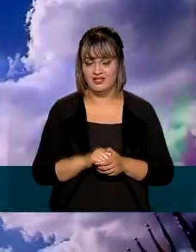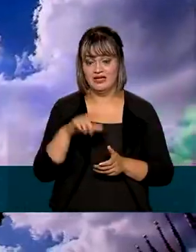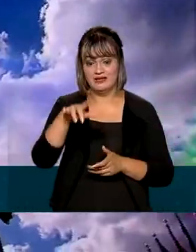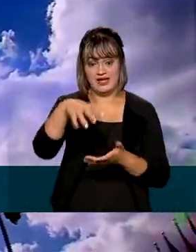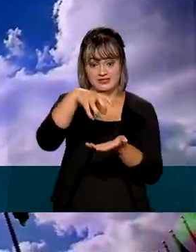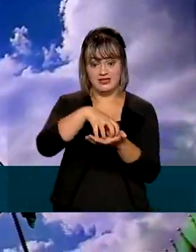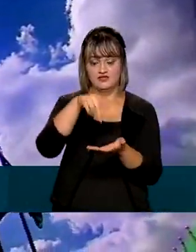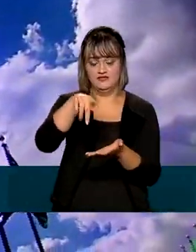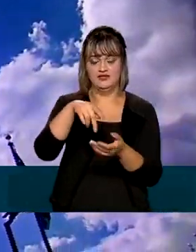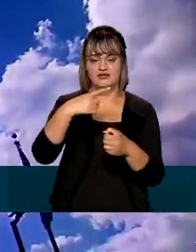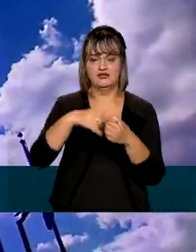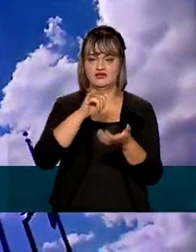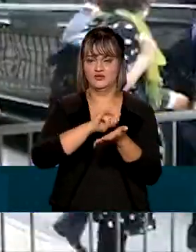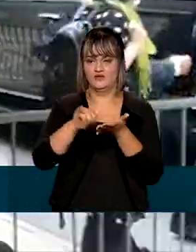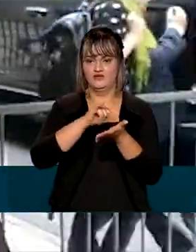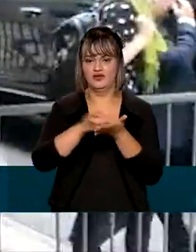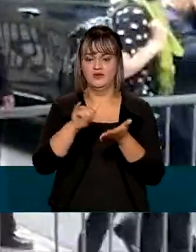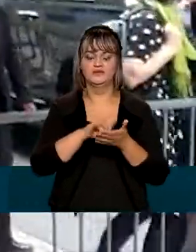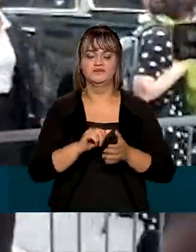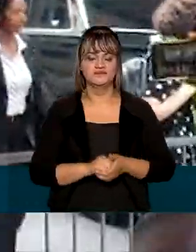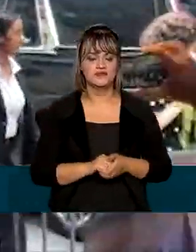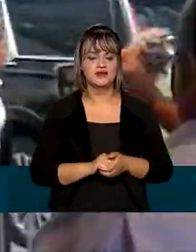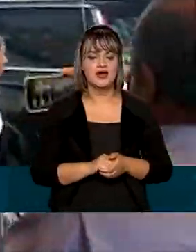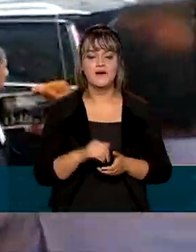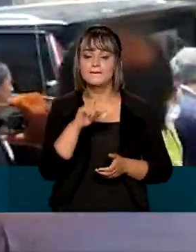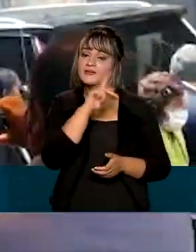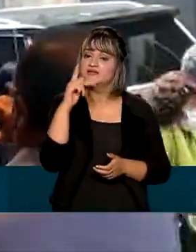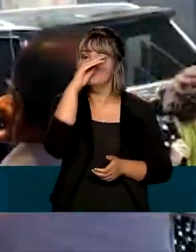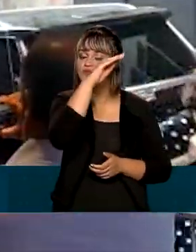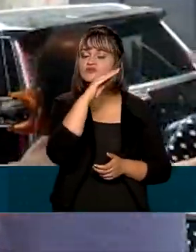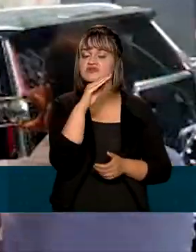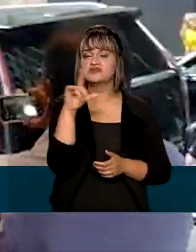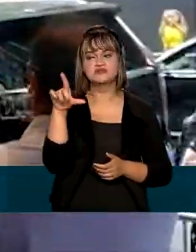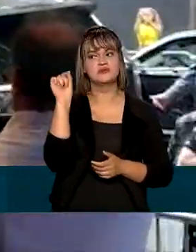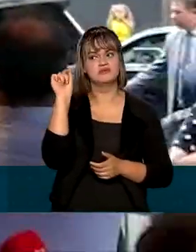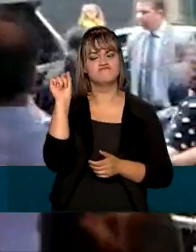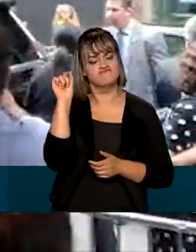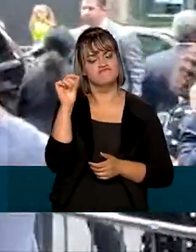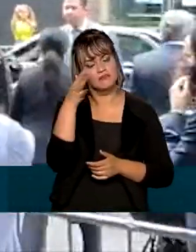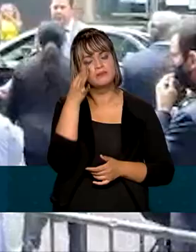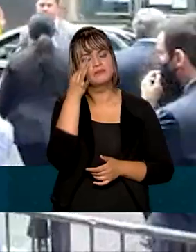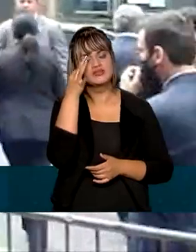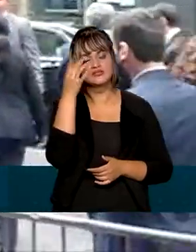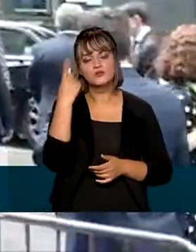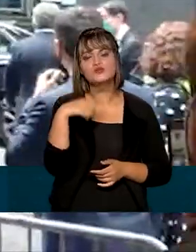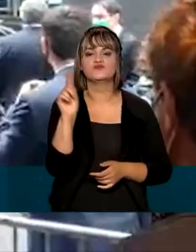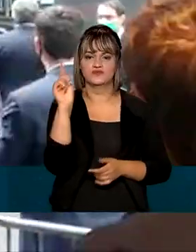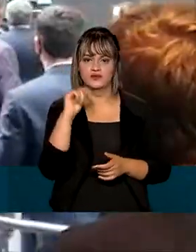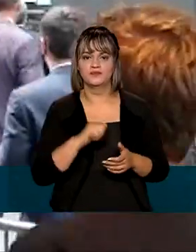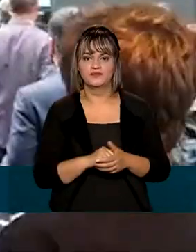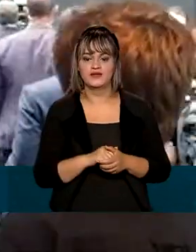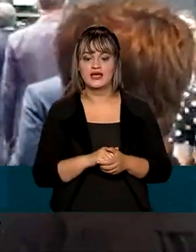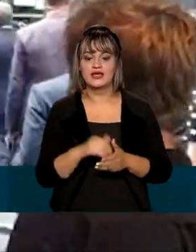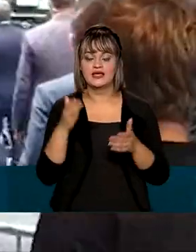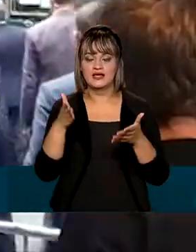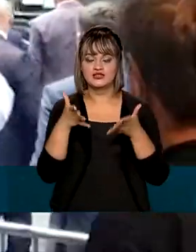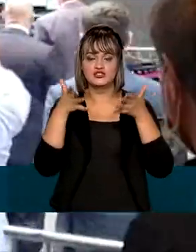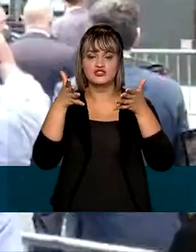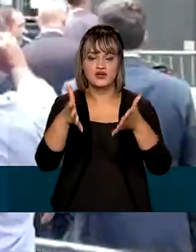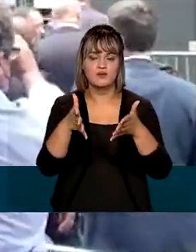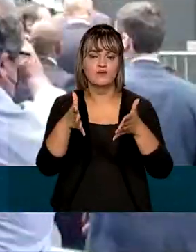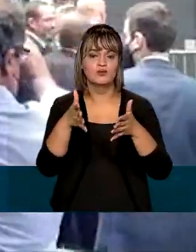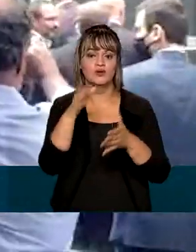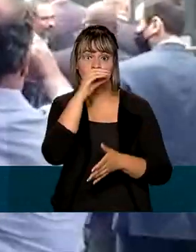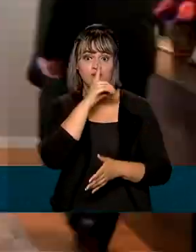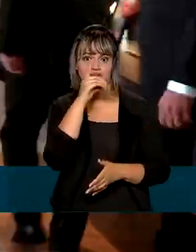ou se enviam mensagens gravadas o presidente bolsonaro optou por fazer o discurso presencialmente e chegou à cidade